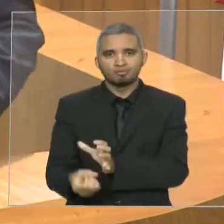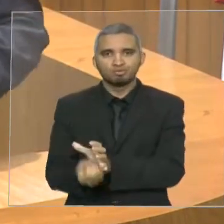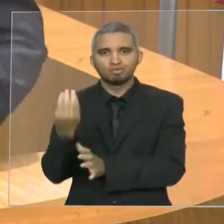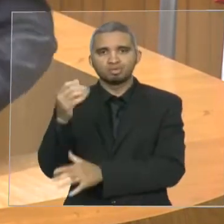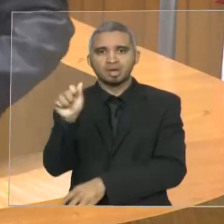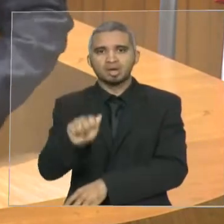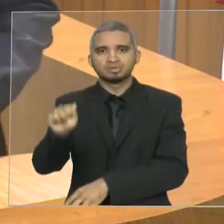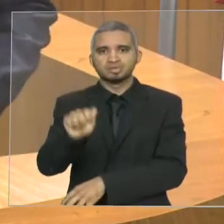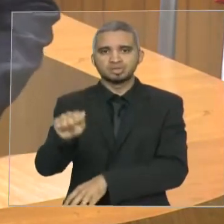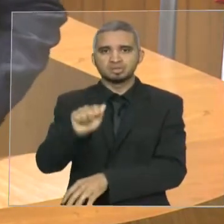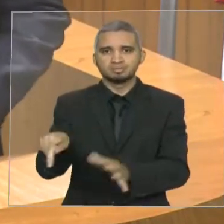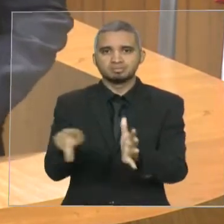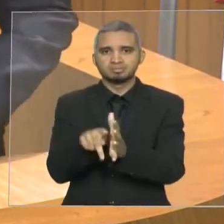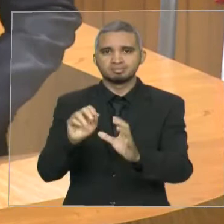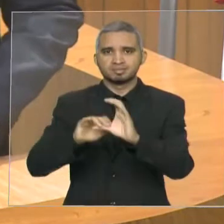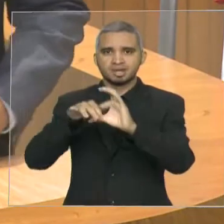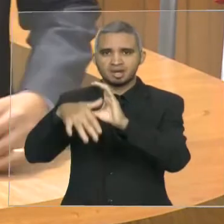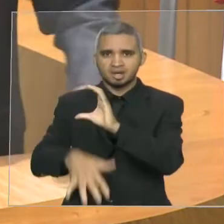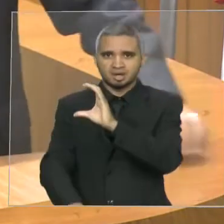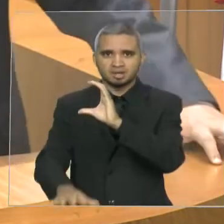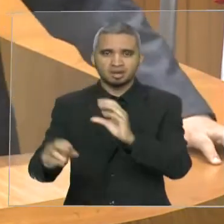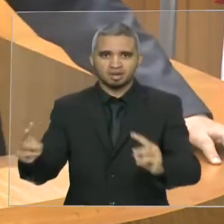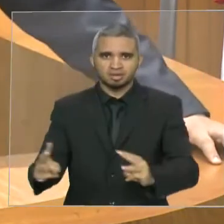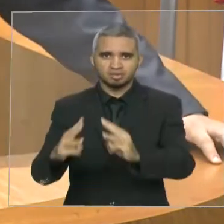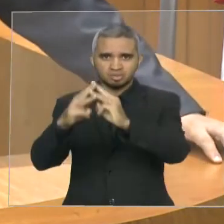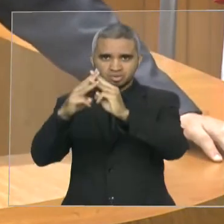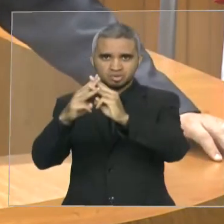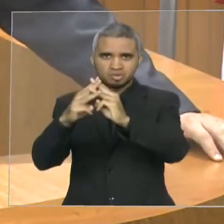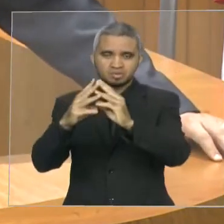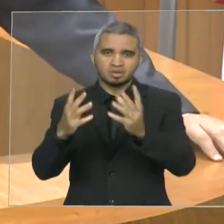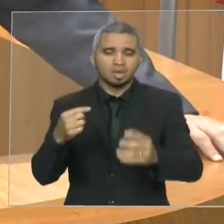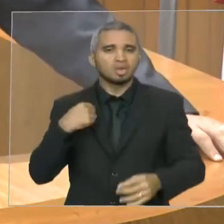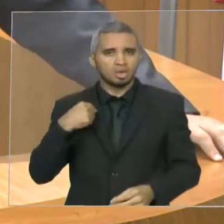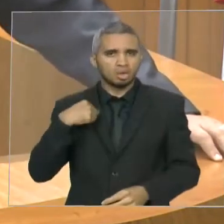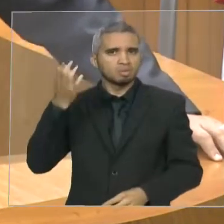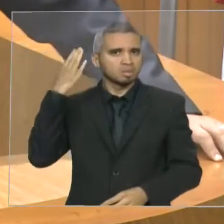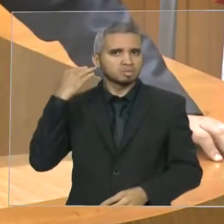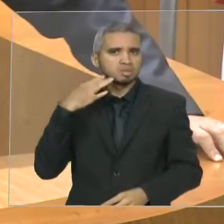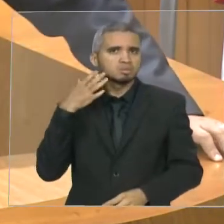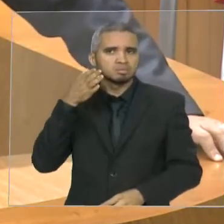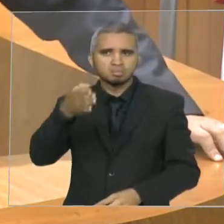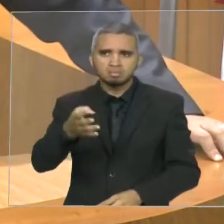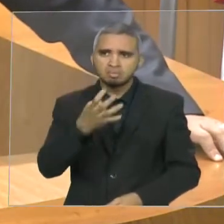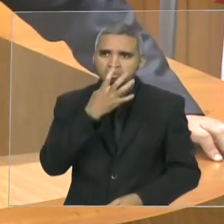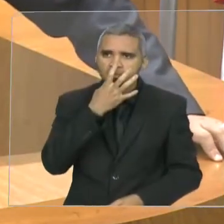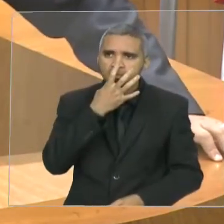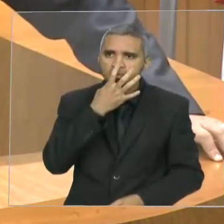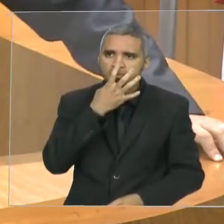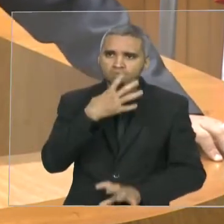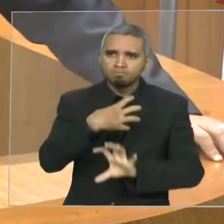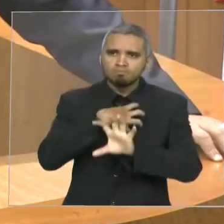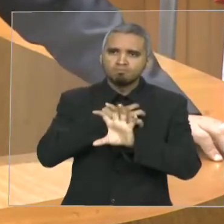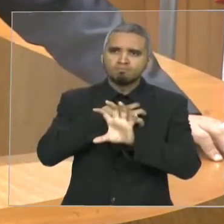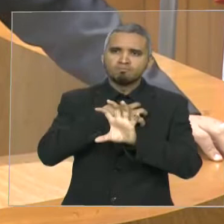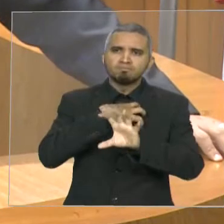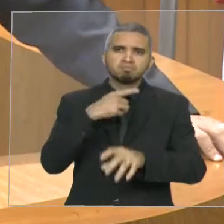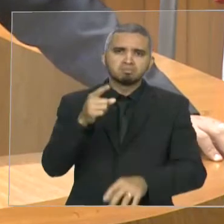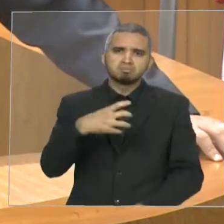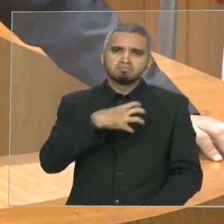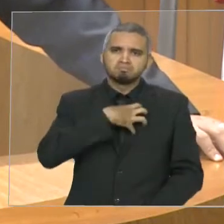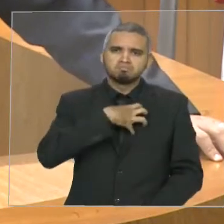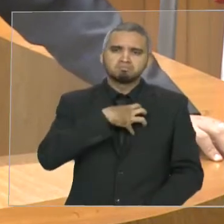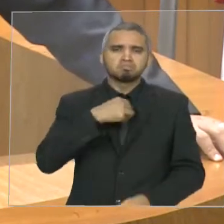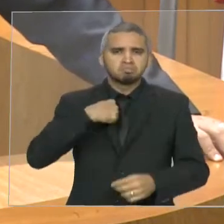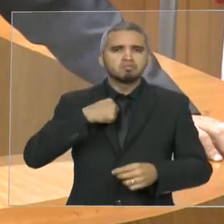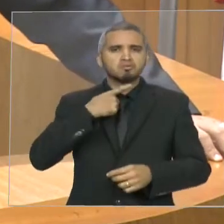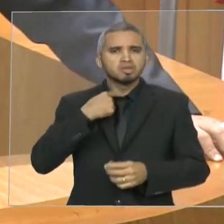uniram e instalaram esse museu, que inclusive visitei e serviu de uma inspiração, de um caminho a ser